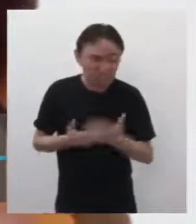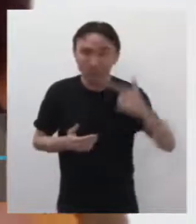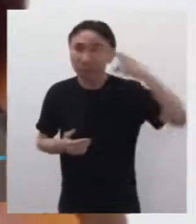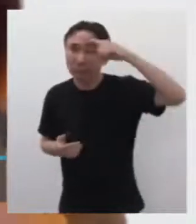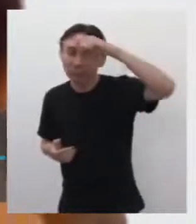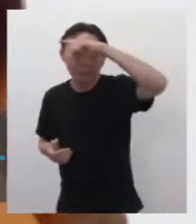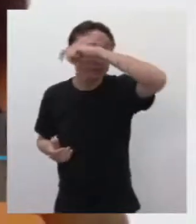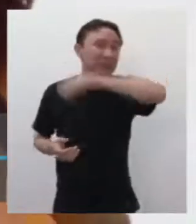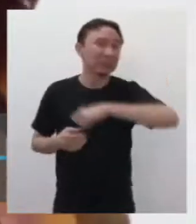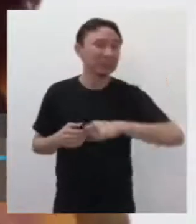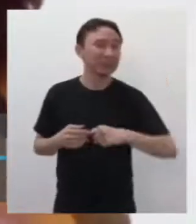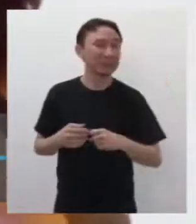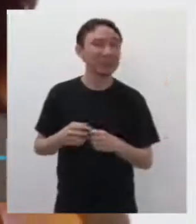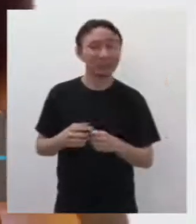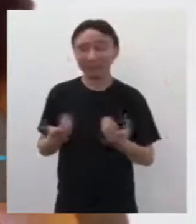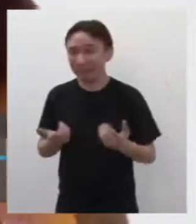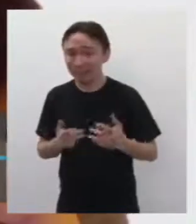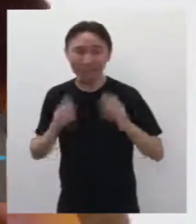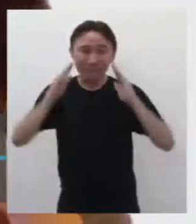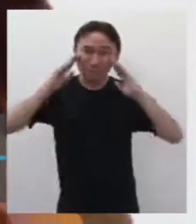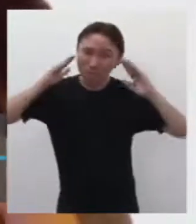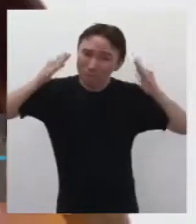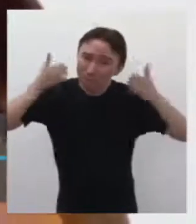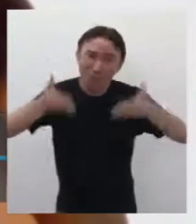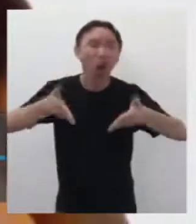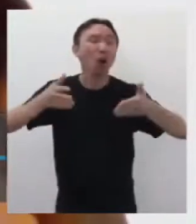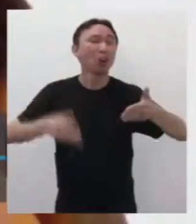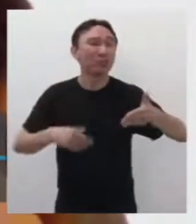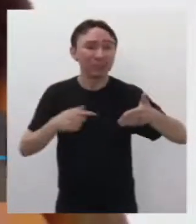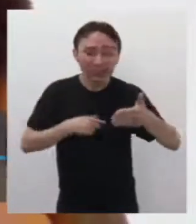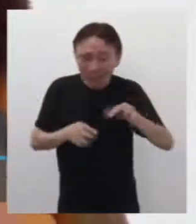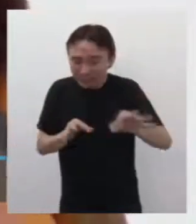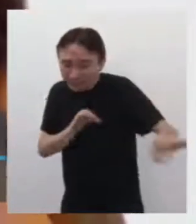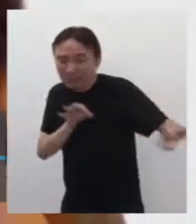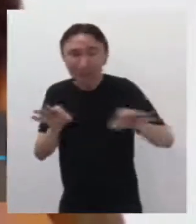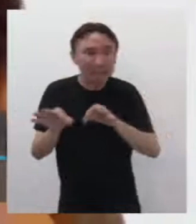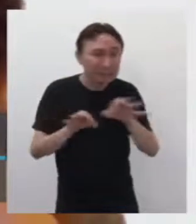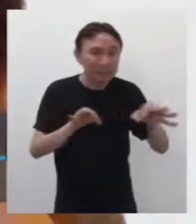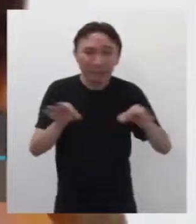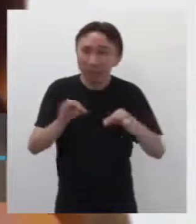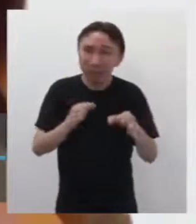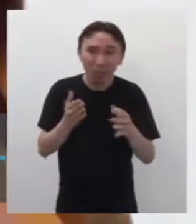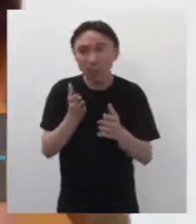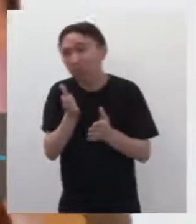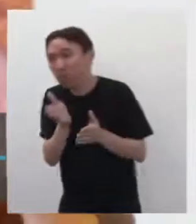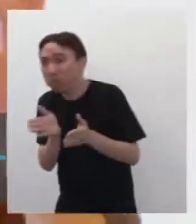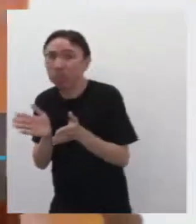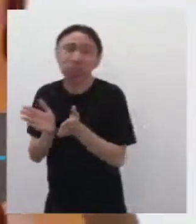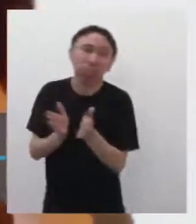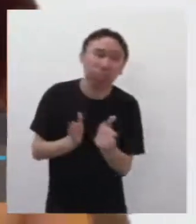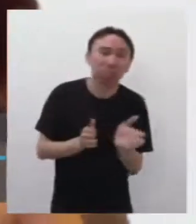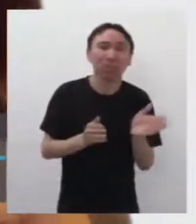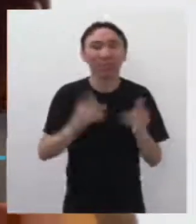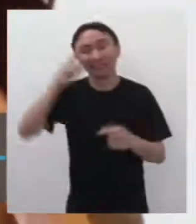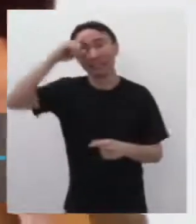manter o foco, de manter um planejamento. E para esse aluno, pensando da perspectiva do